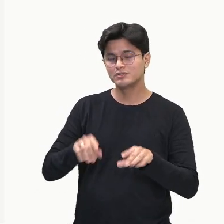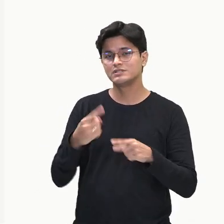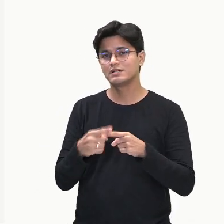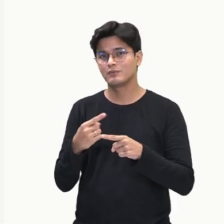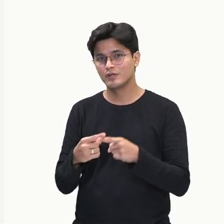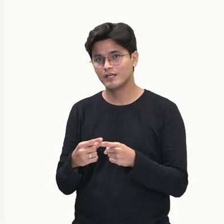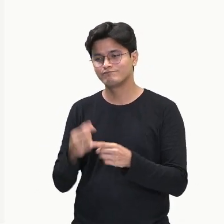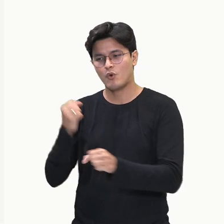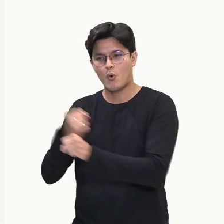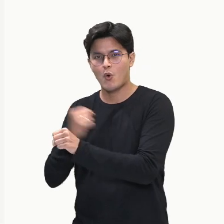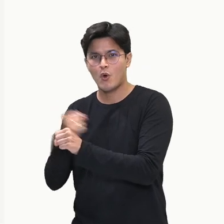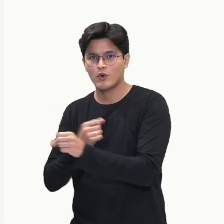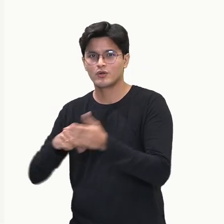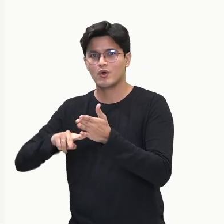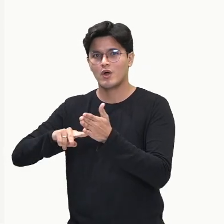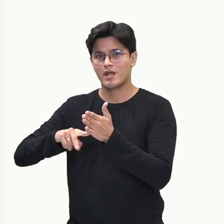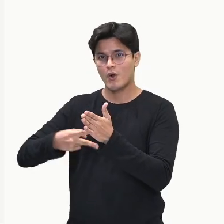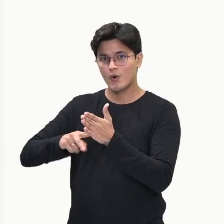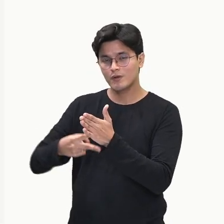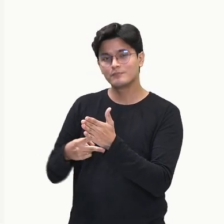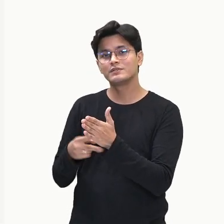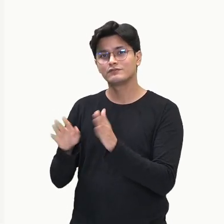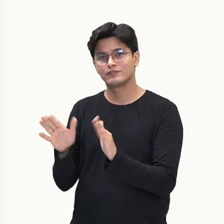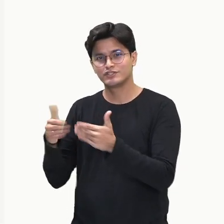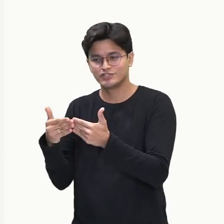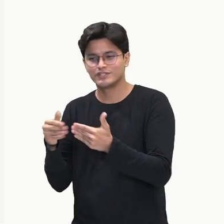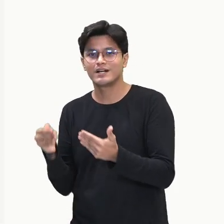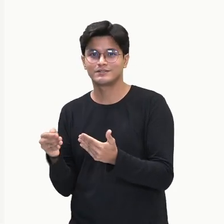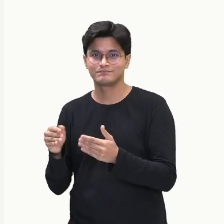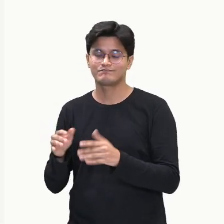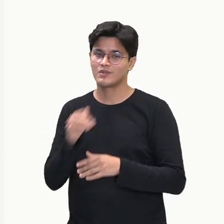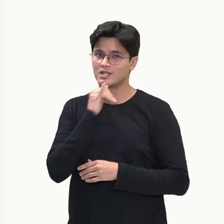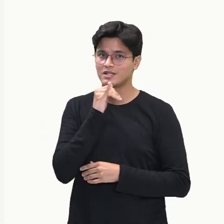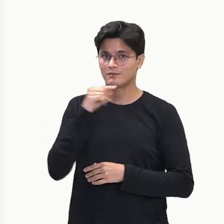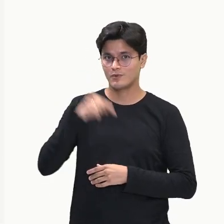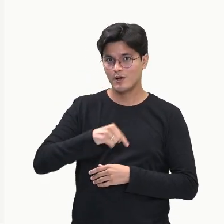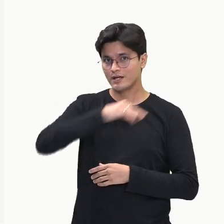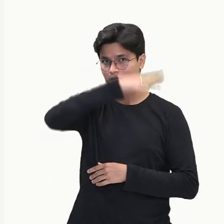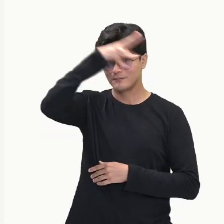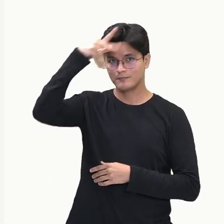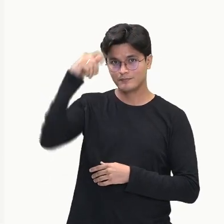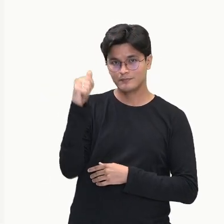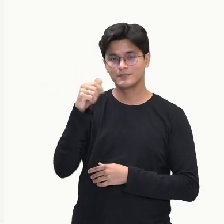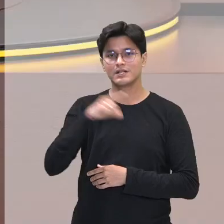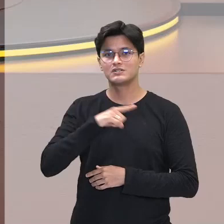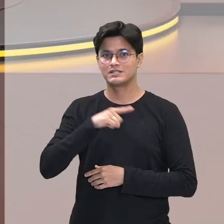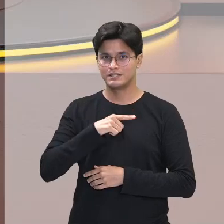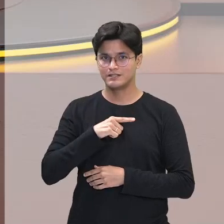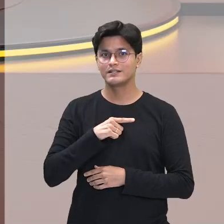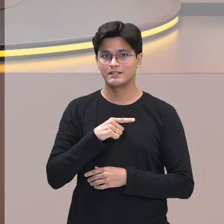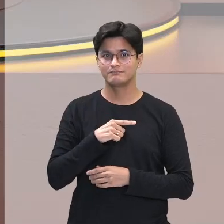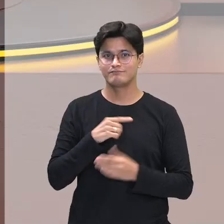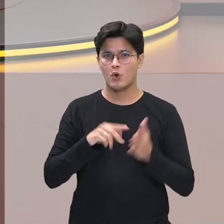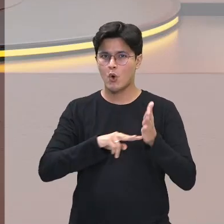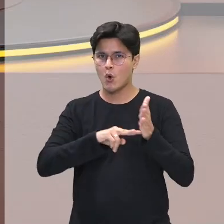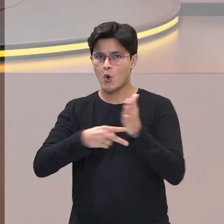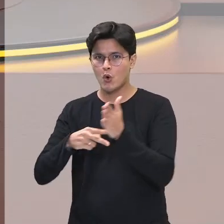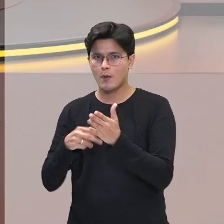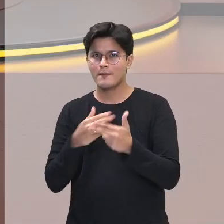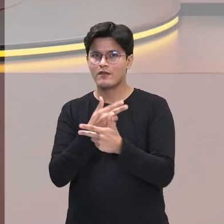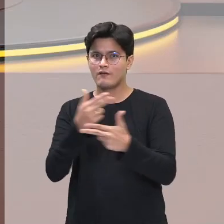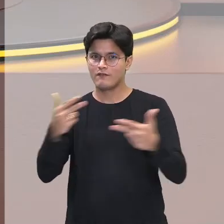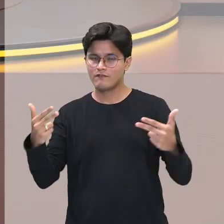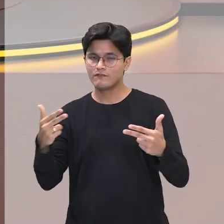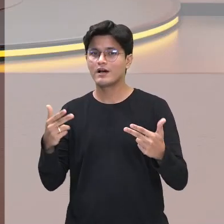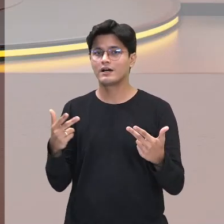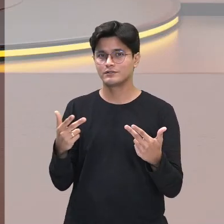só que se você andar aqui, se você conhece Manaus, você vai ver que além de nós termos vários condomínios, muitos